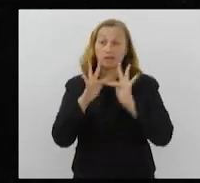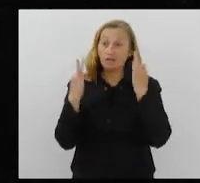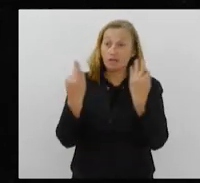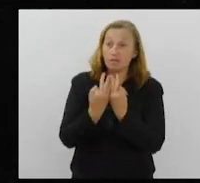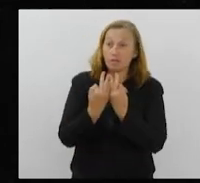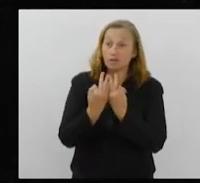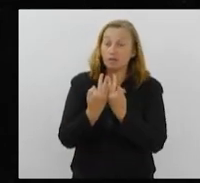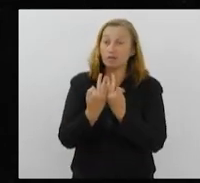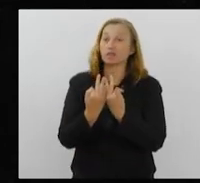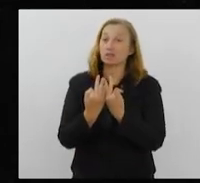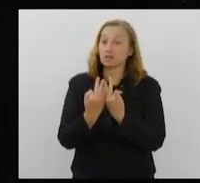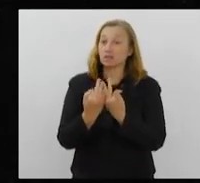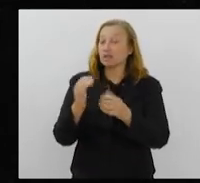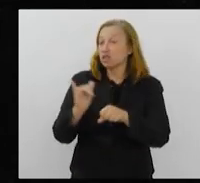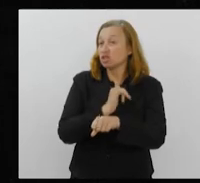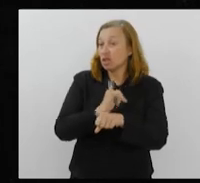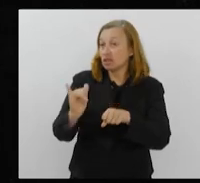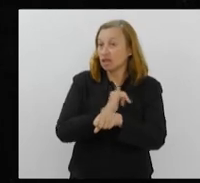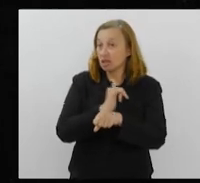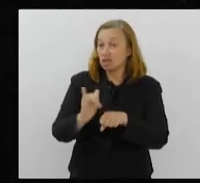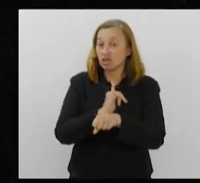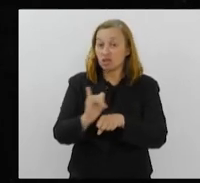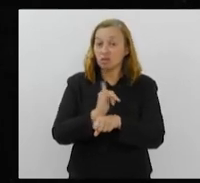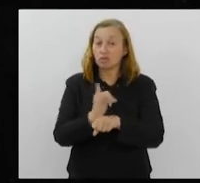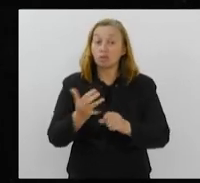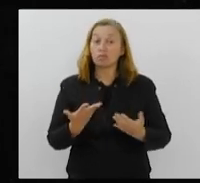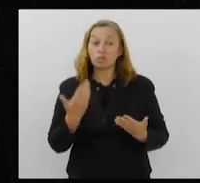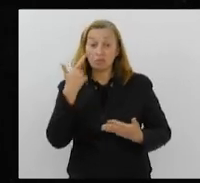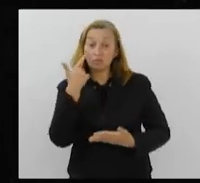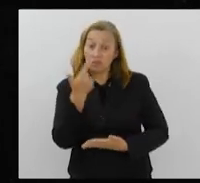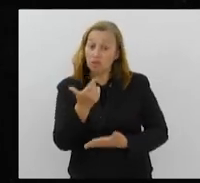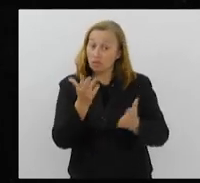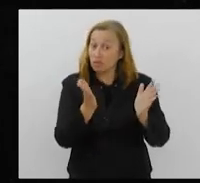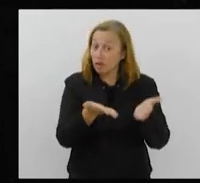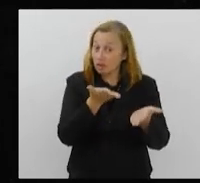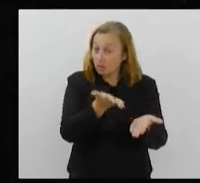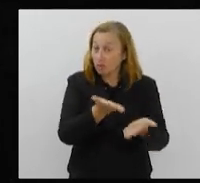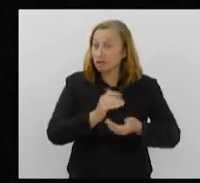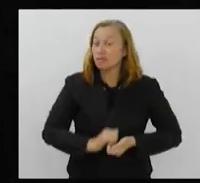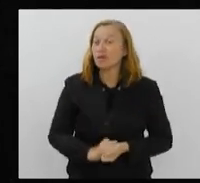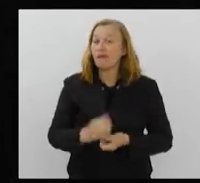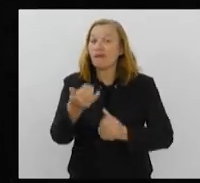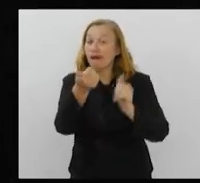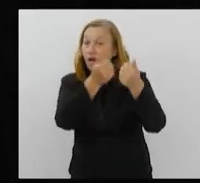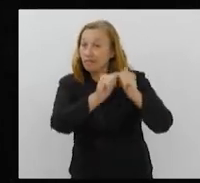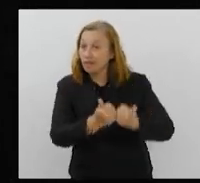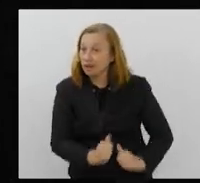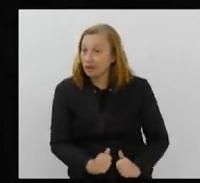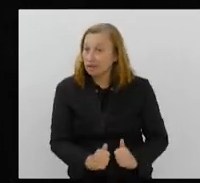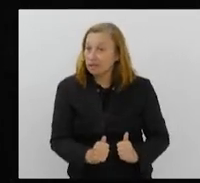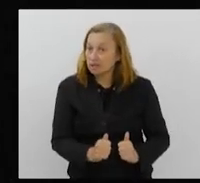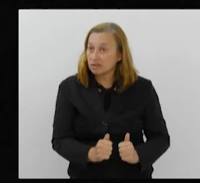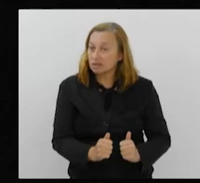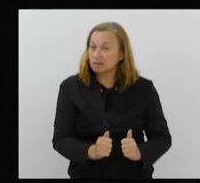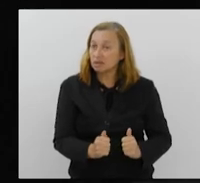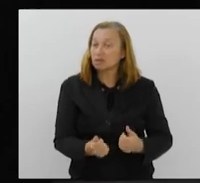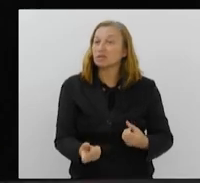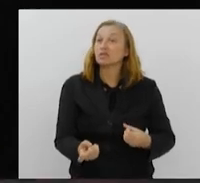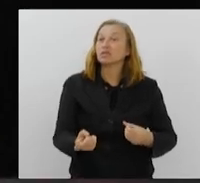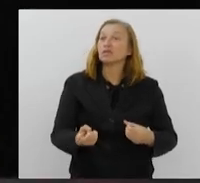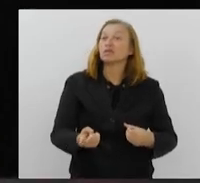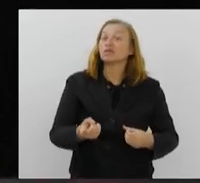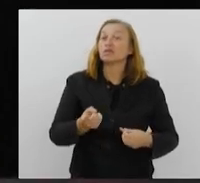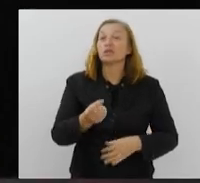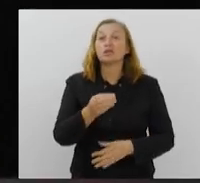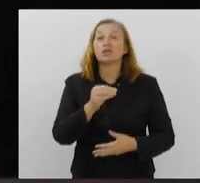através de medidas e mecanismos como esse, que são a avaliação e a reconstrução do